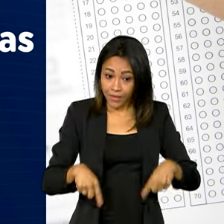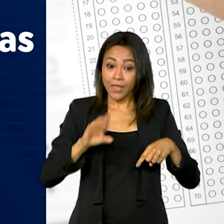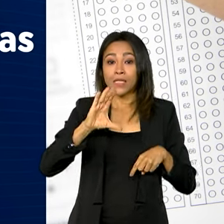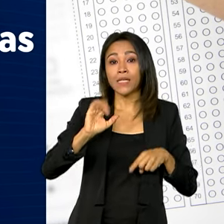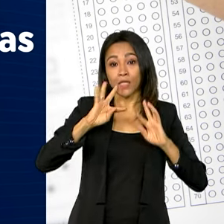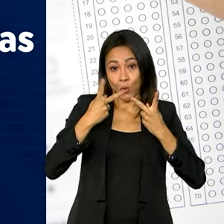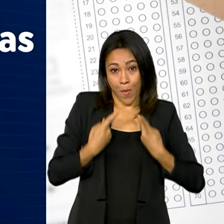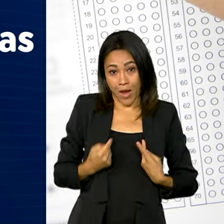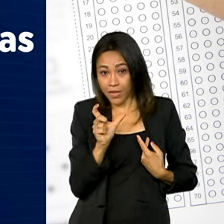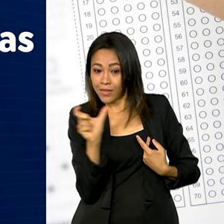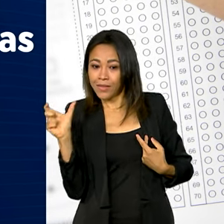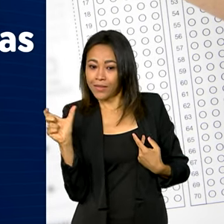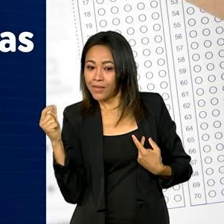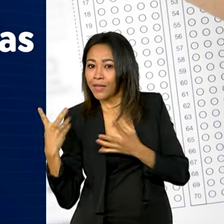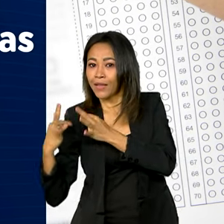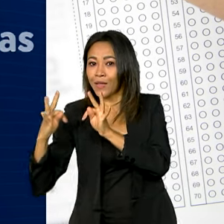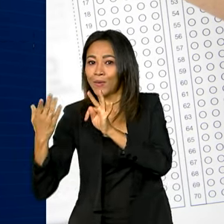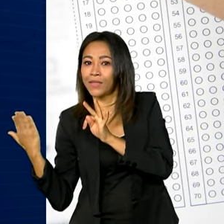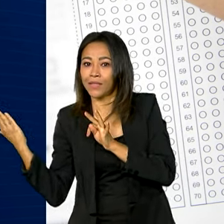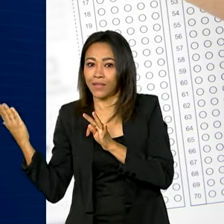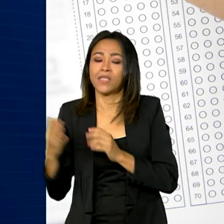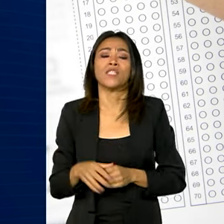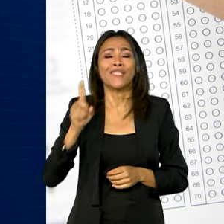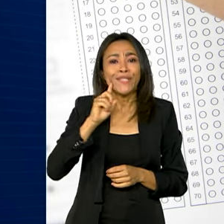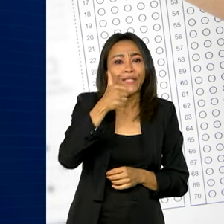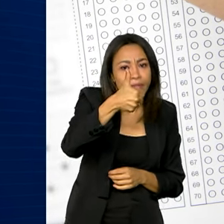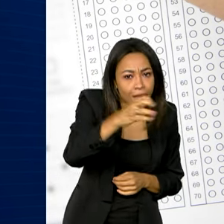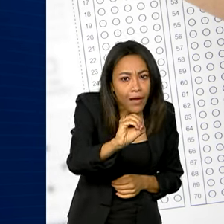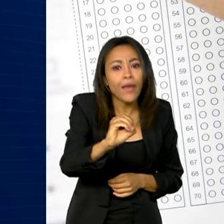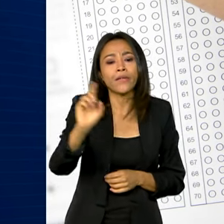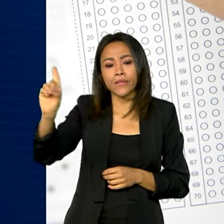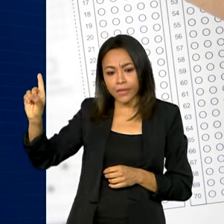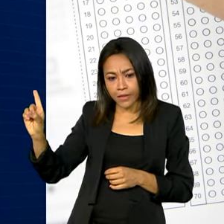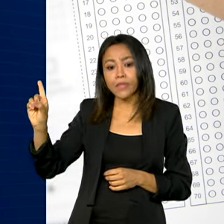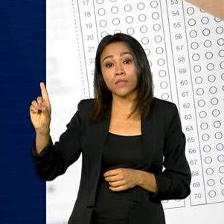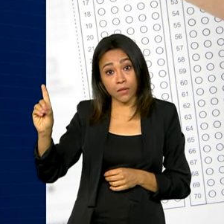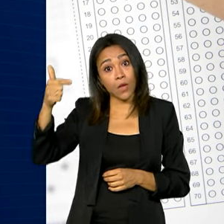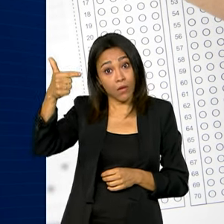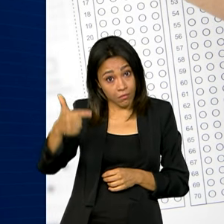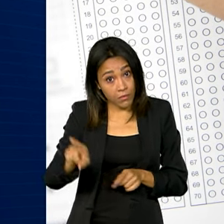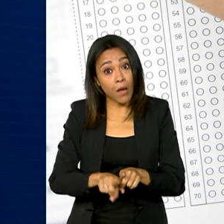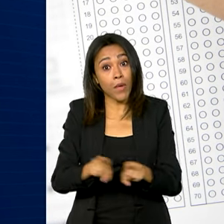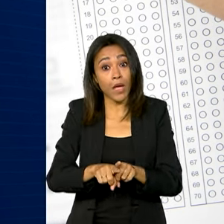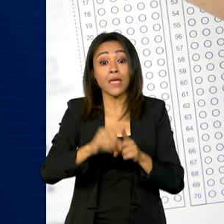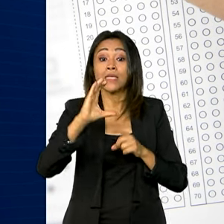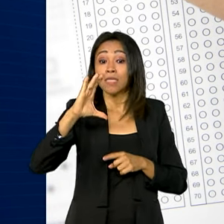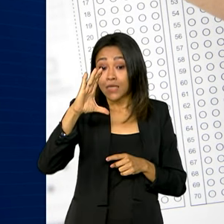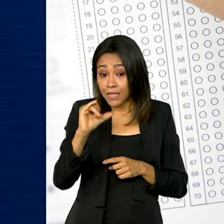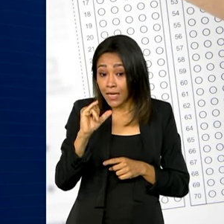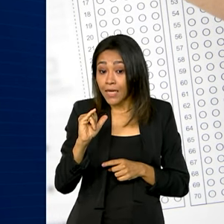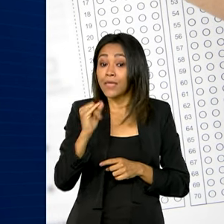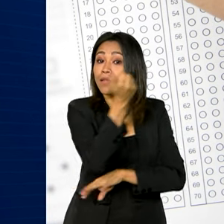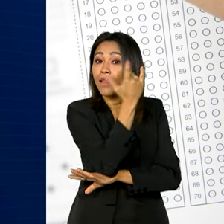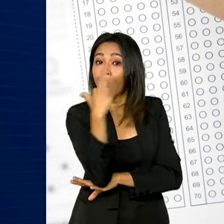humanas e suas tecnologias. No dia 10, os participantes fazem as provas de ciências da